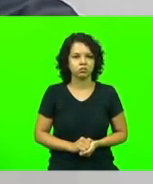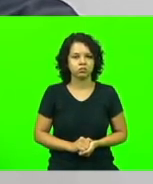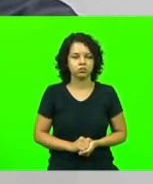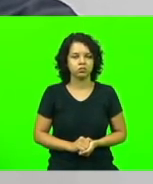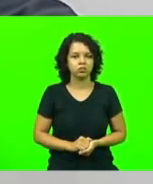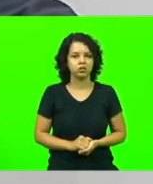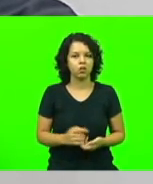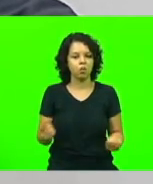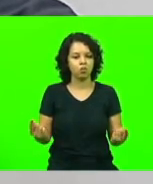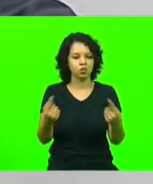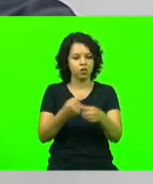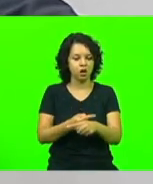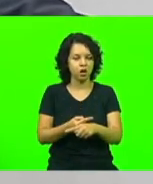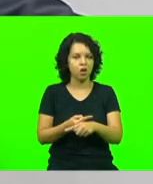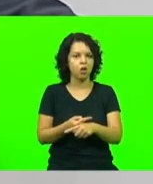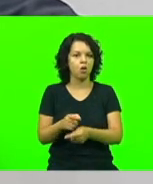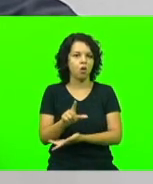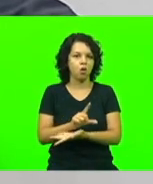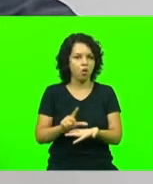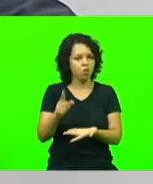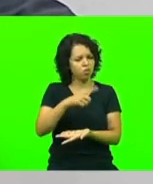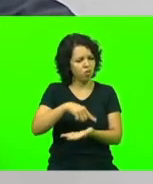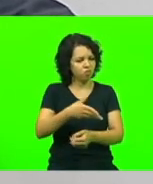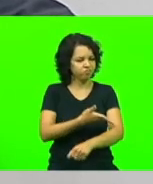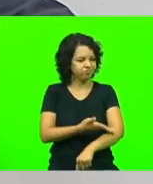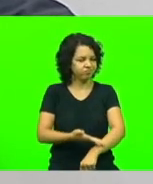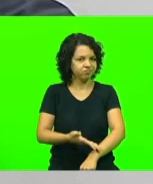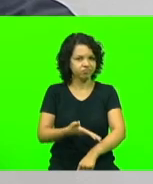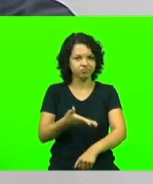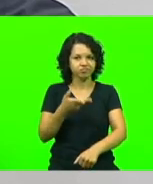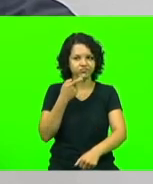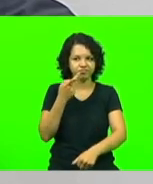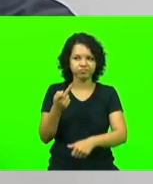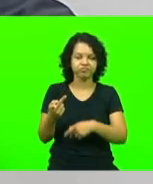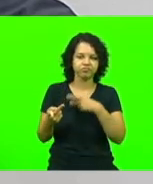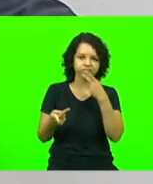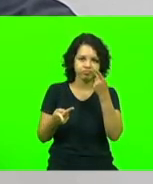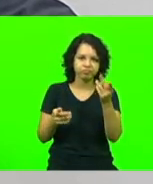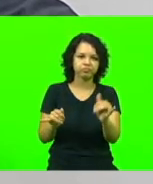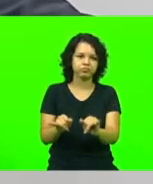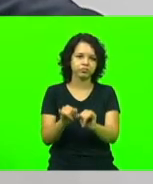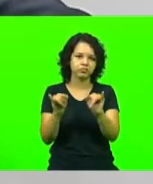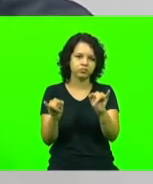Contrariando a lógica sempre, mas a gente já está acostumado a escutar besteira, né?